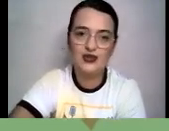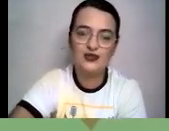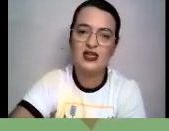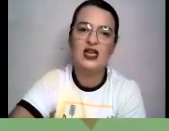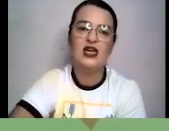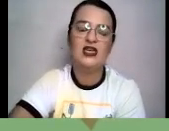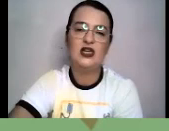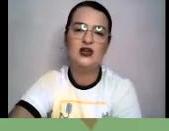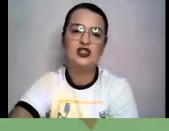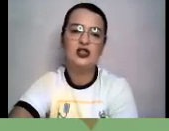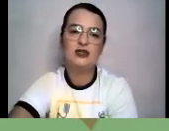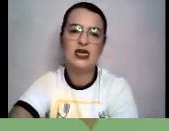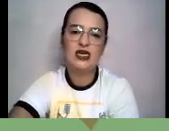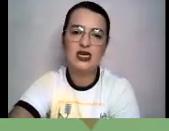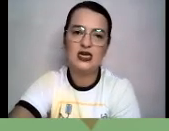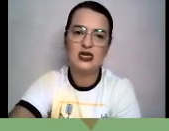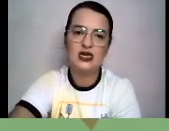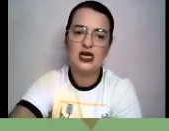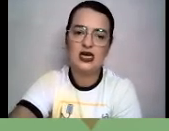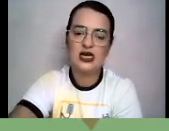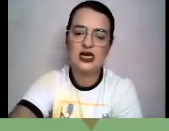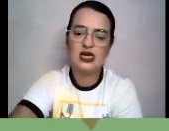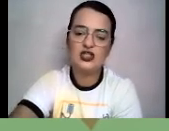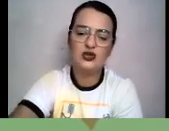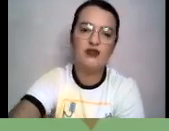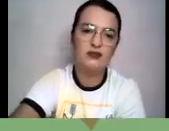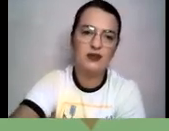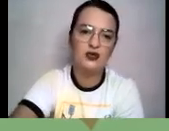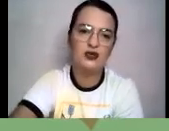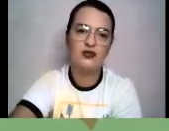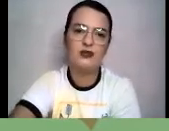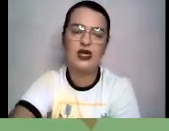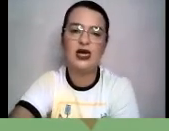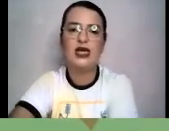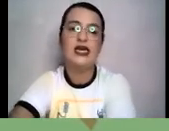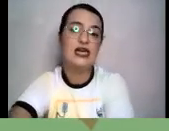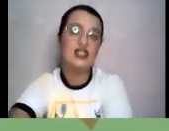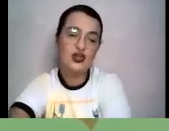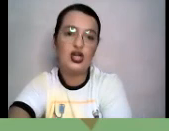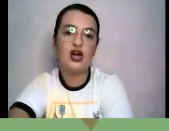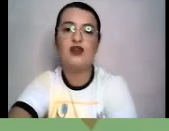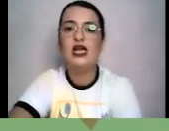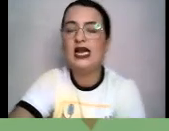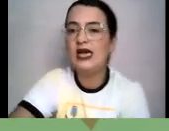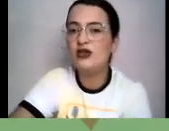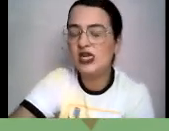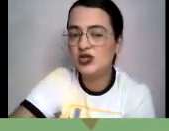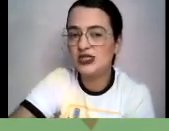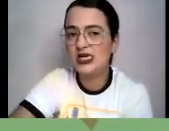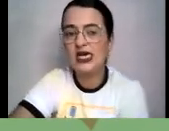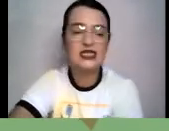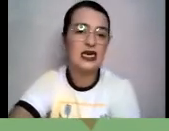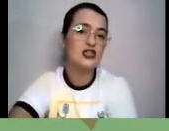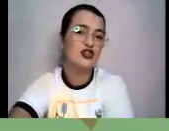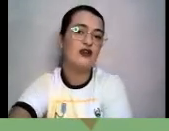aí, viu? Então, nós temos aqui questão 9, perdoe, vamos lá. Questão 9, leia o texto